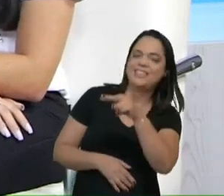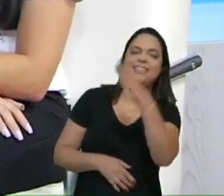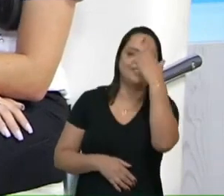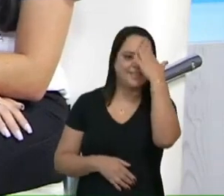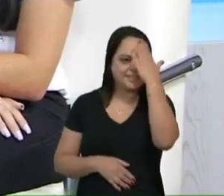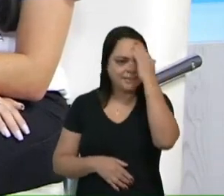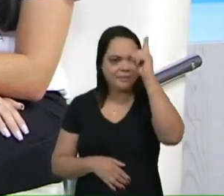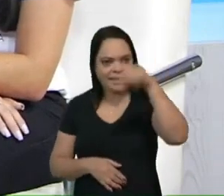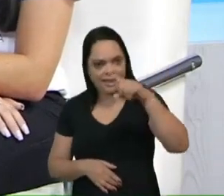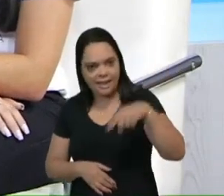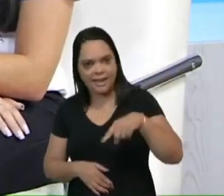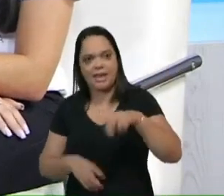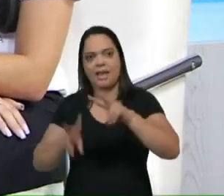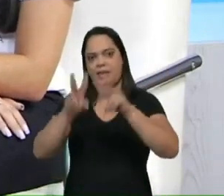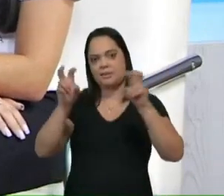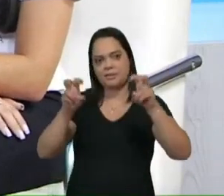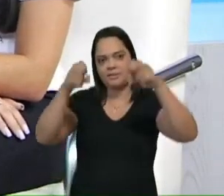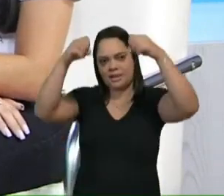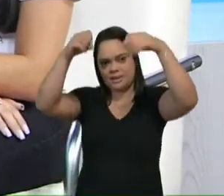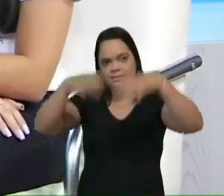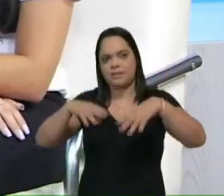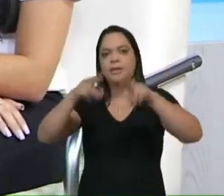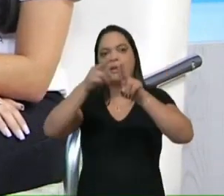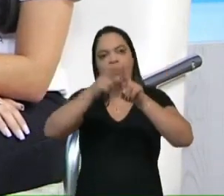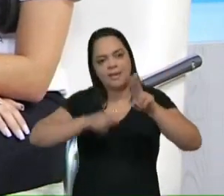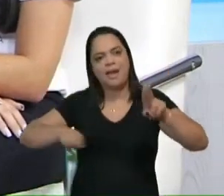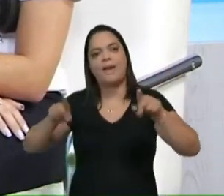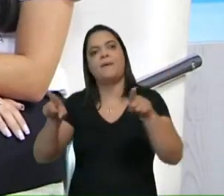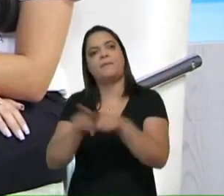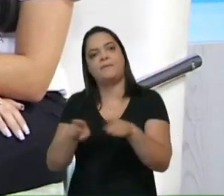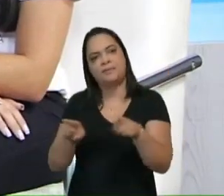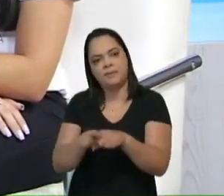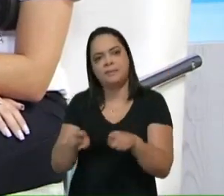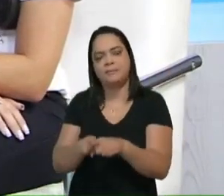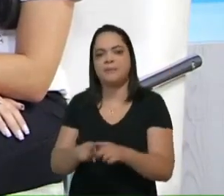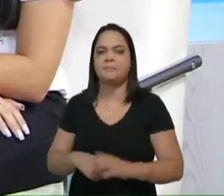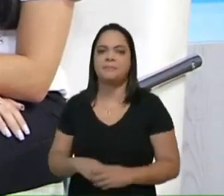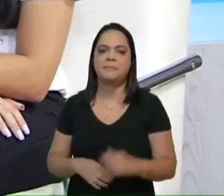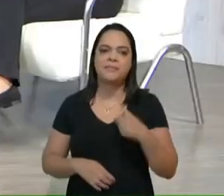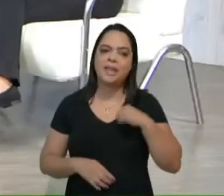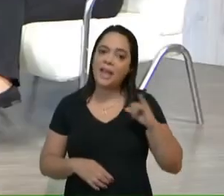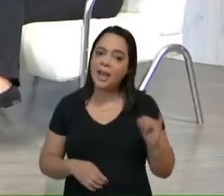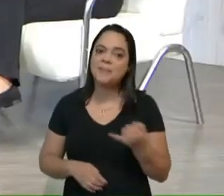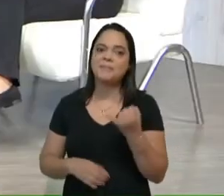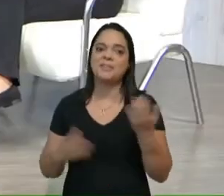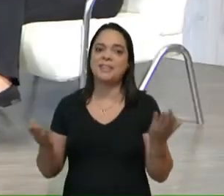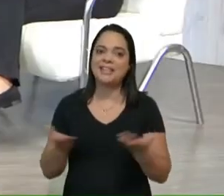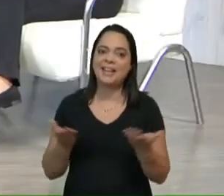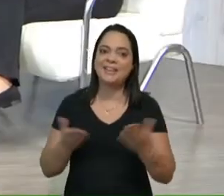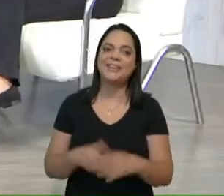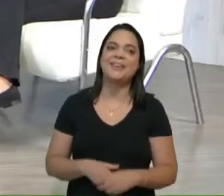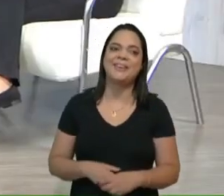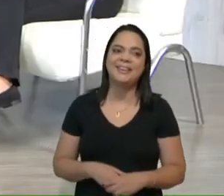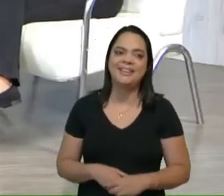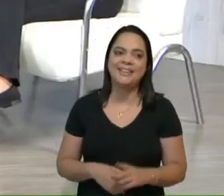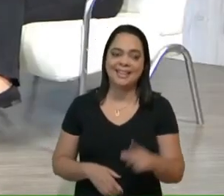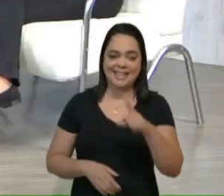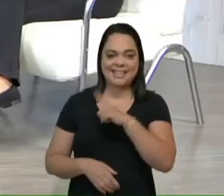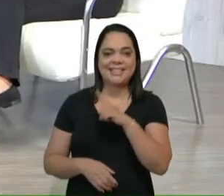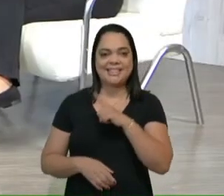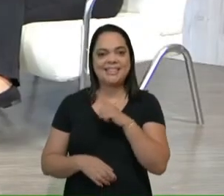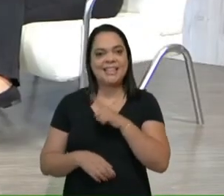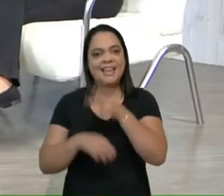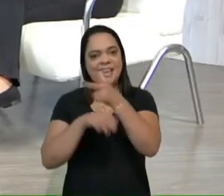que isso é para dar luz essa causa e a Universidade Federal de Uberlândia também iluminou a Reitoria g a gente tem